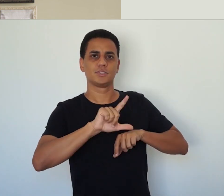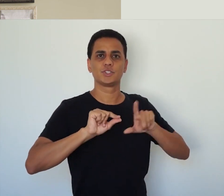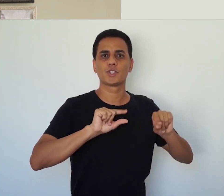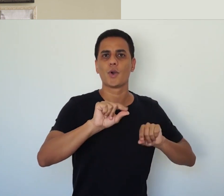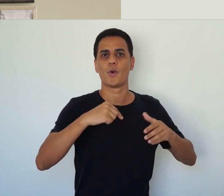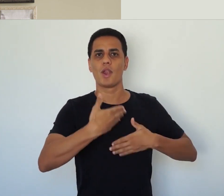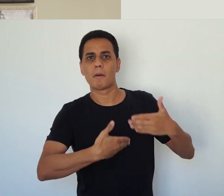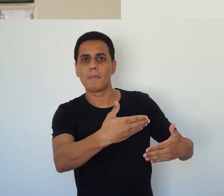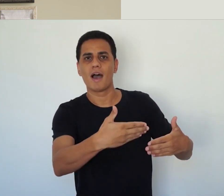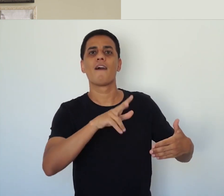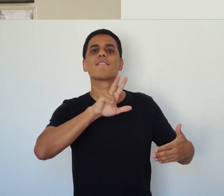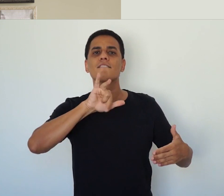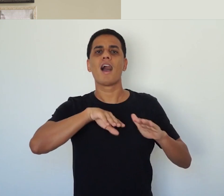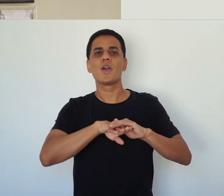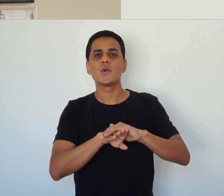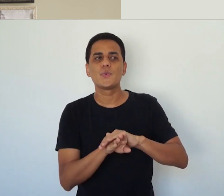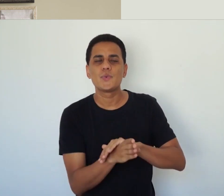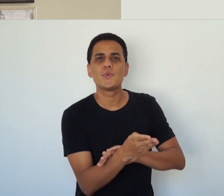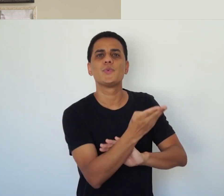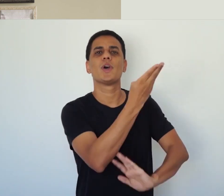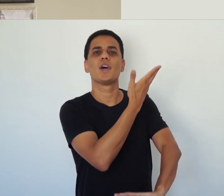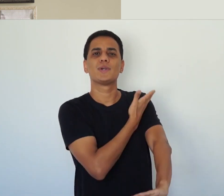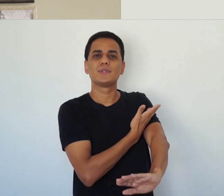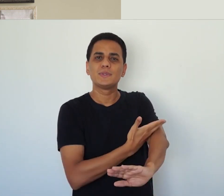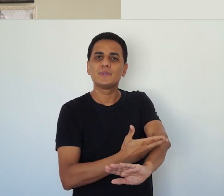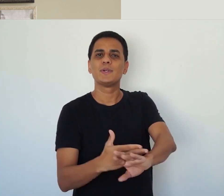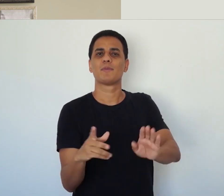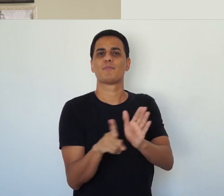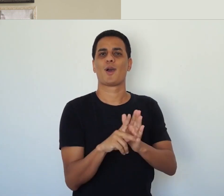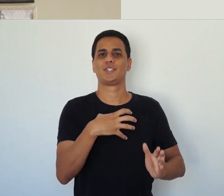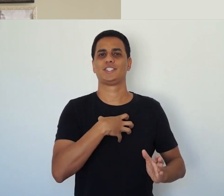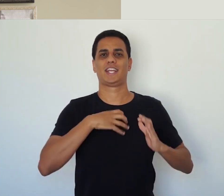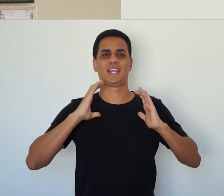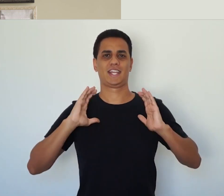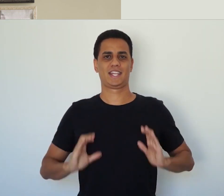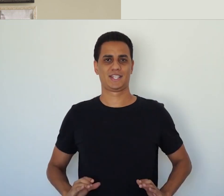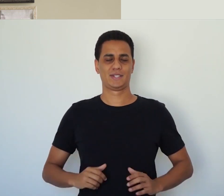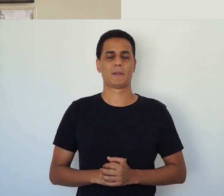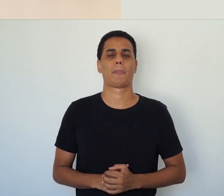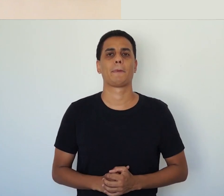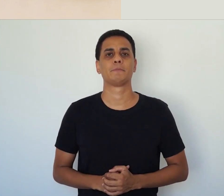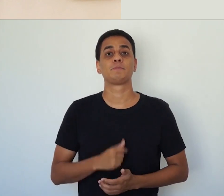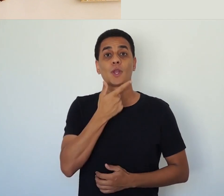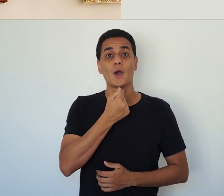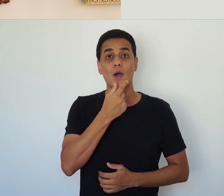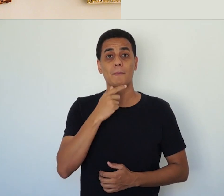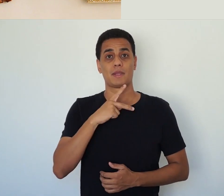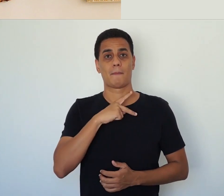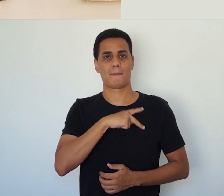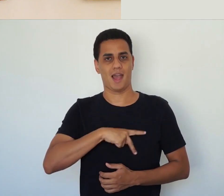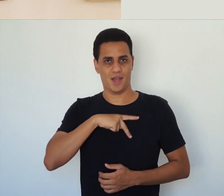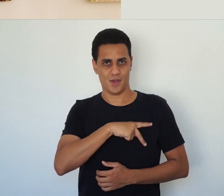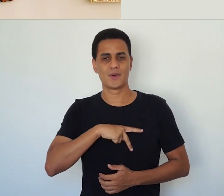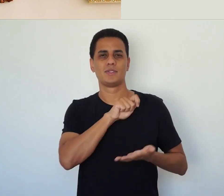vida, ou seja, vai atingir nossas atitudes, isso vai se tornar um hábito, isso vai se tornar um caráter. Paulo, escrevendo isso